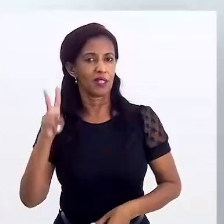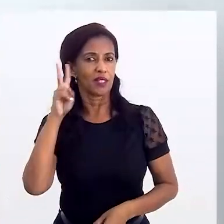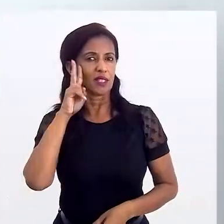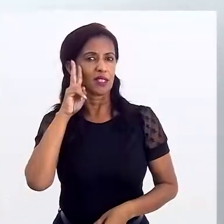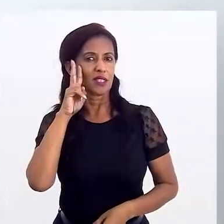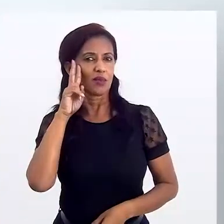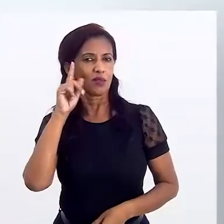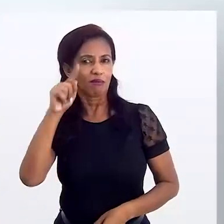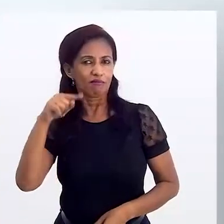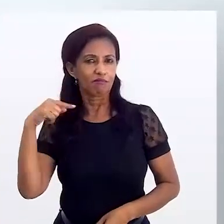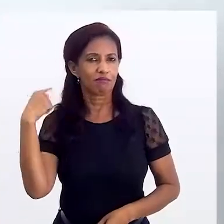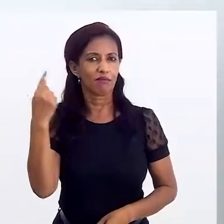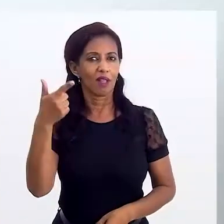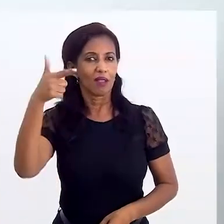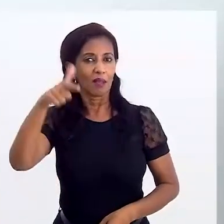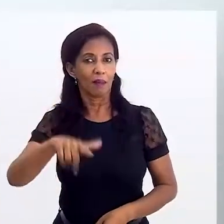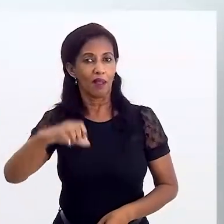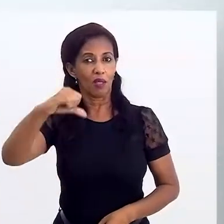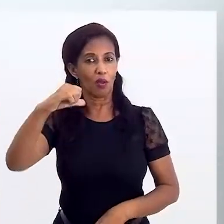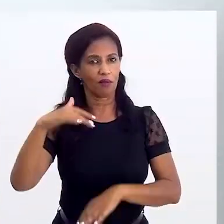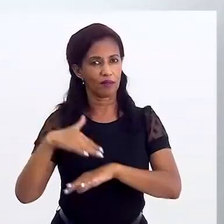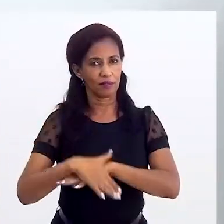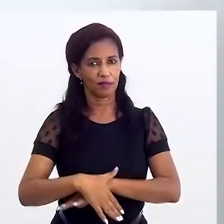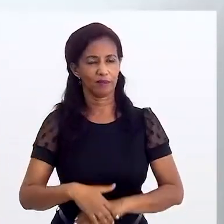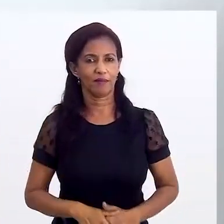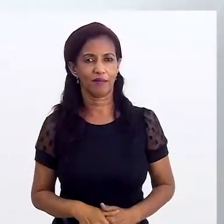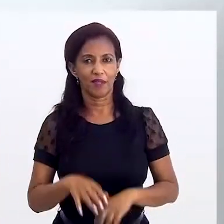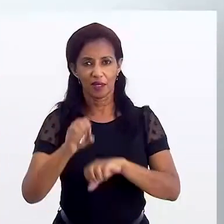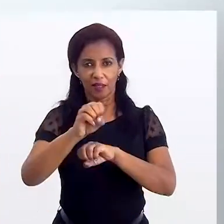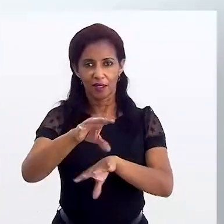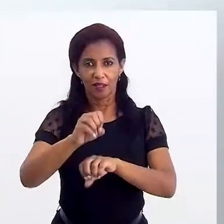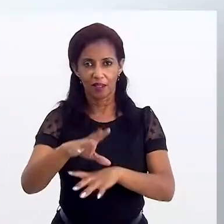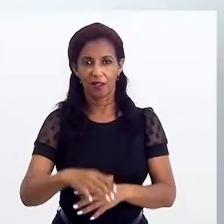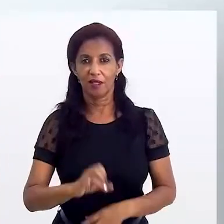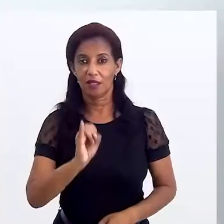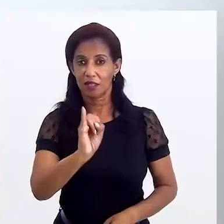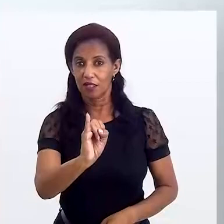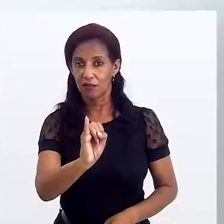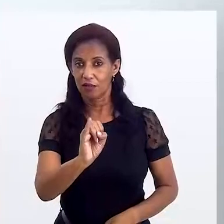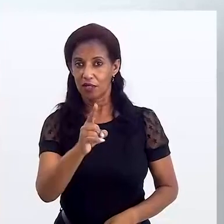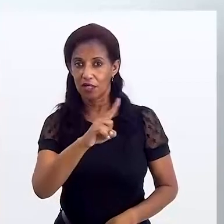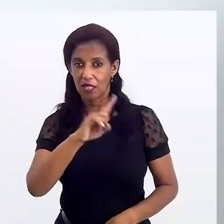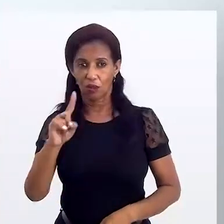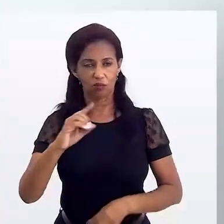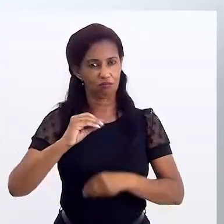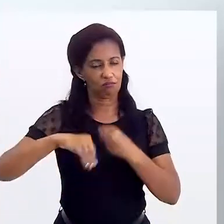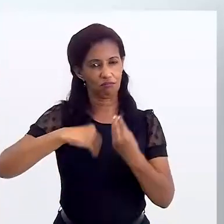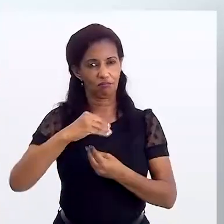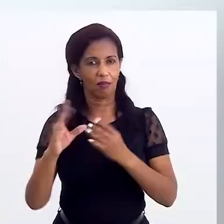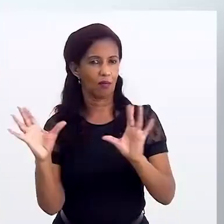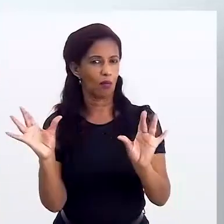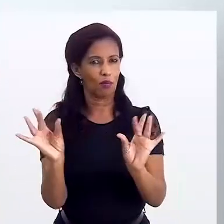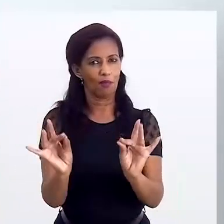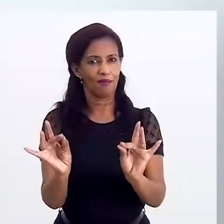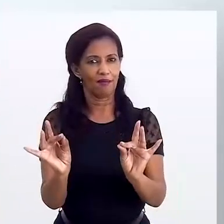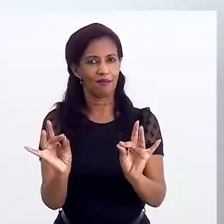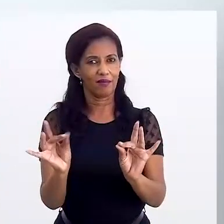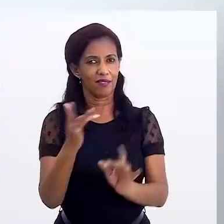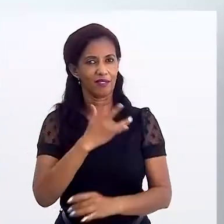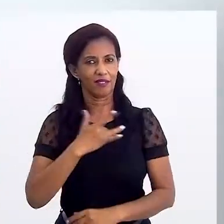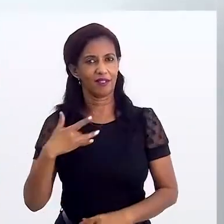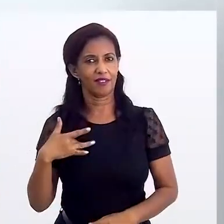por aqui. Na segunda-feira que vem tem muito mais às 9 horas da noite. Educação, se você não se envolver, não